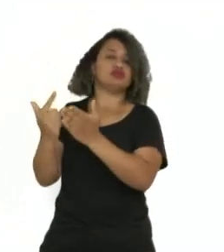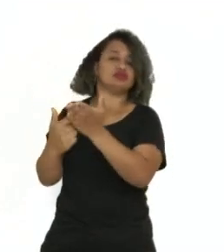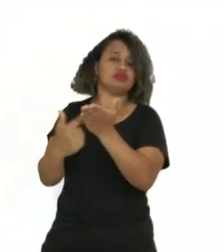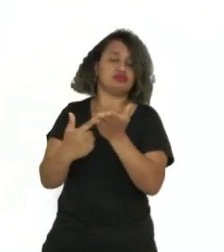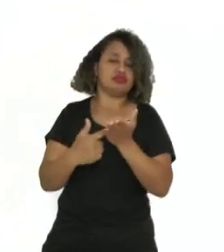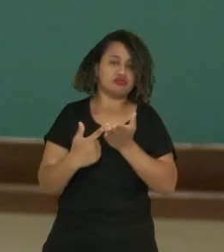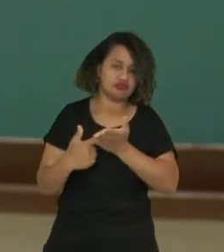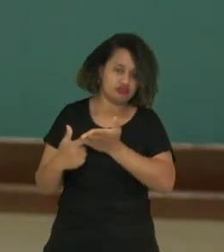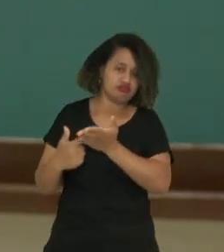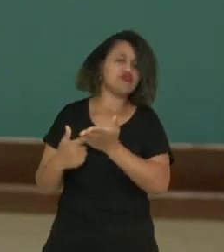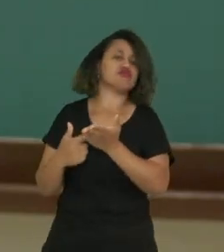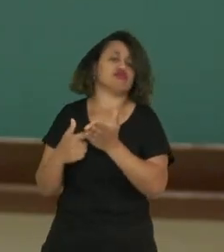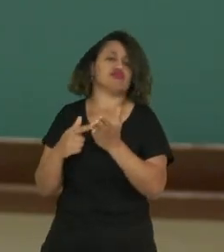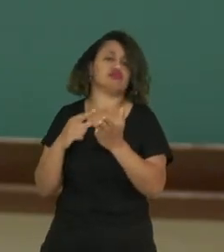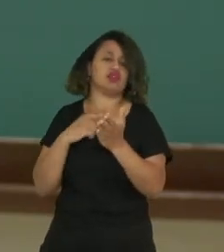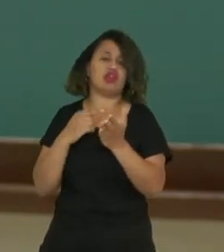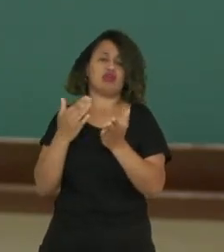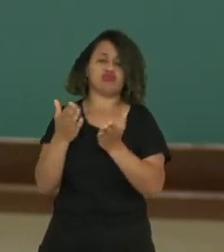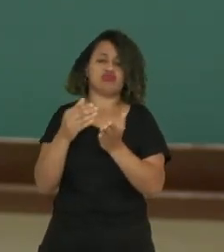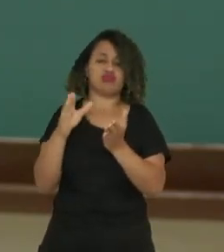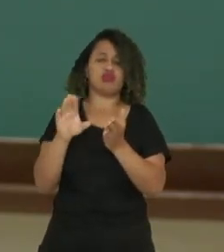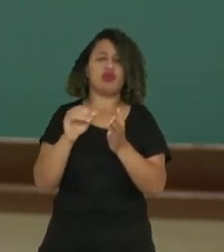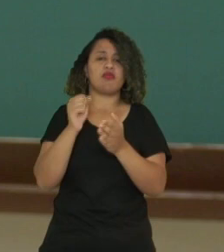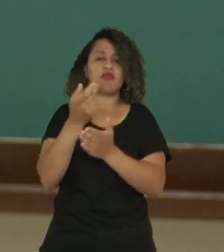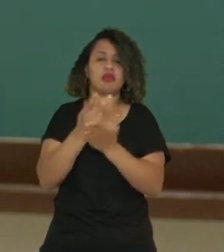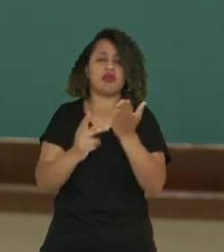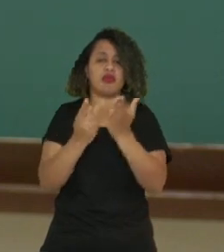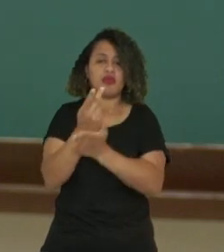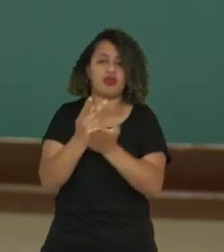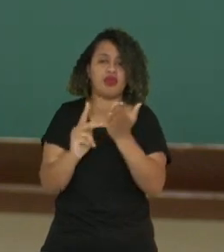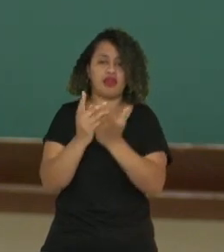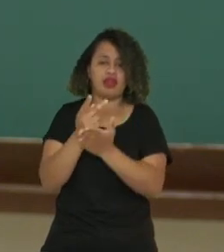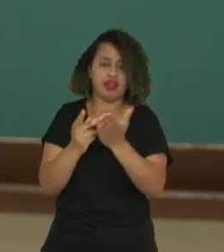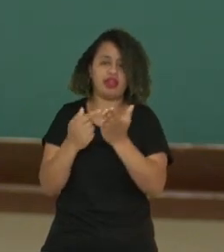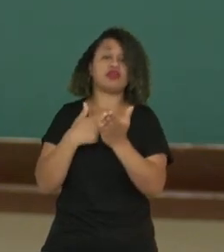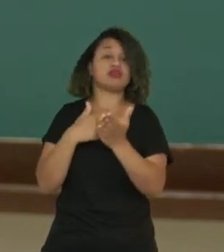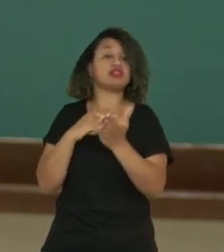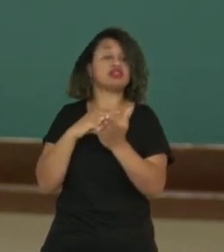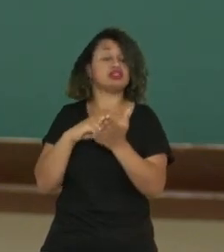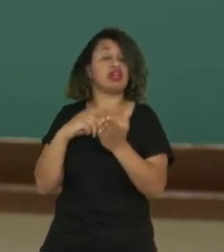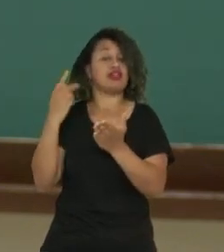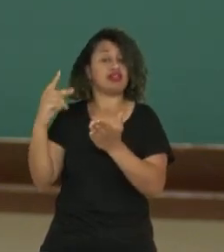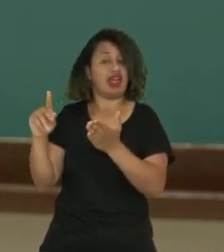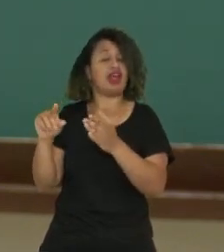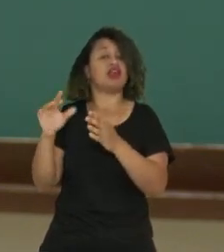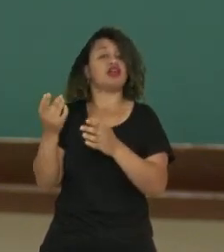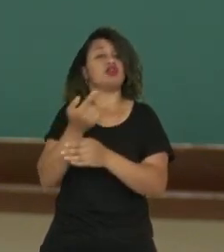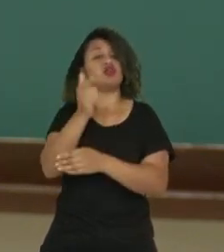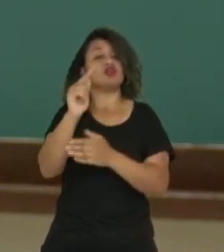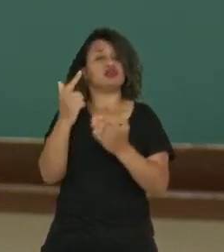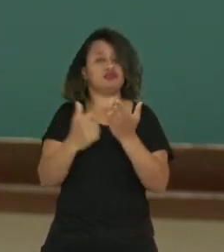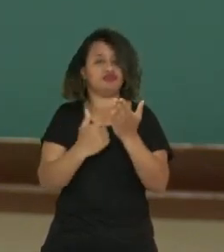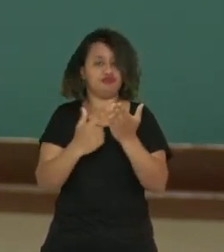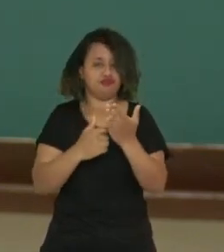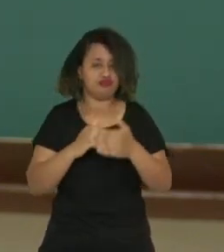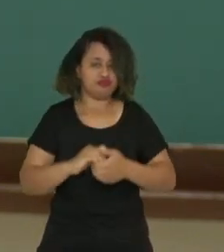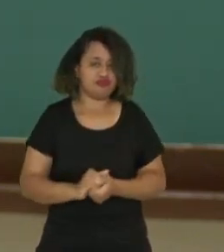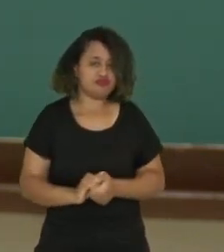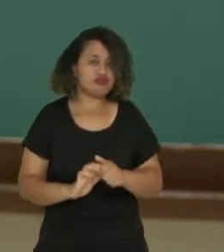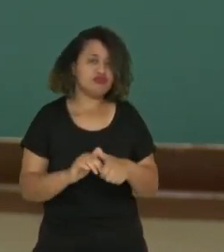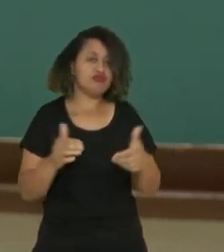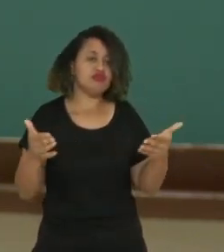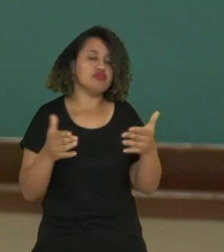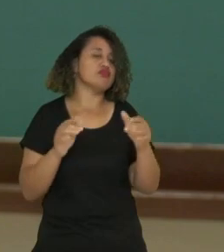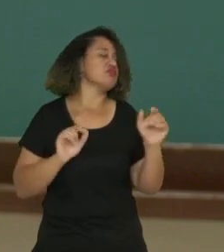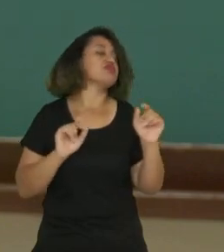Antologia, você sabe, uma coletânea de poemas com a temática pertinente ao autor. Chegamos